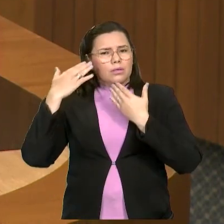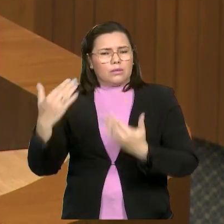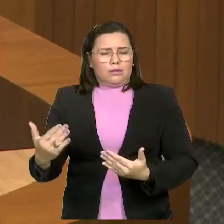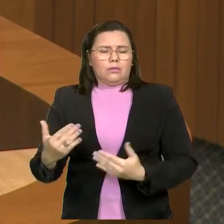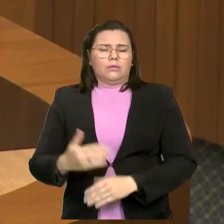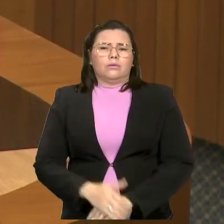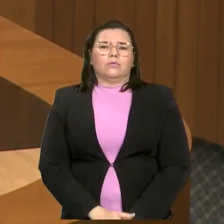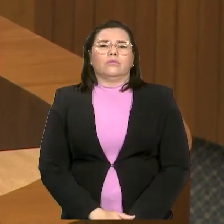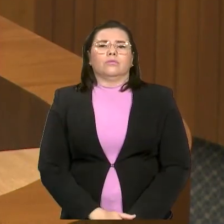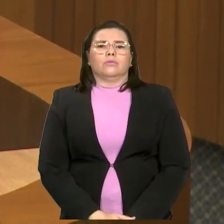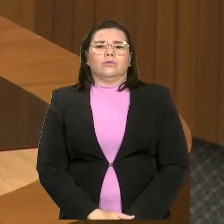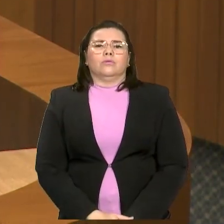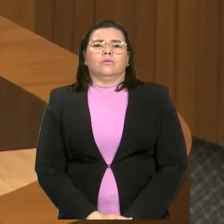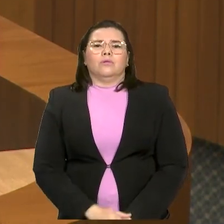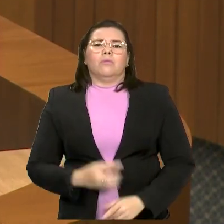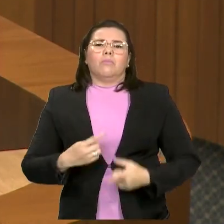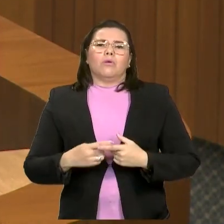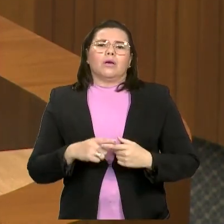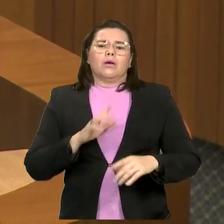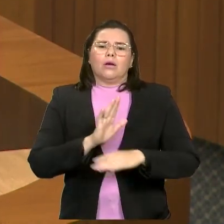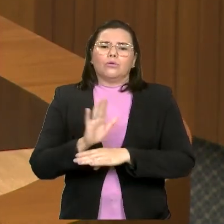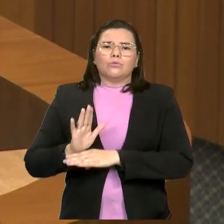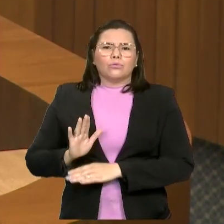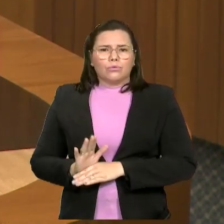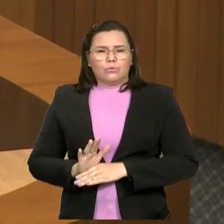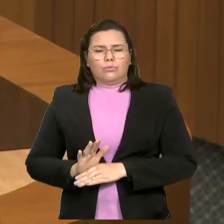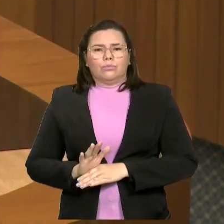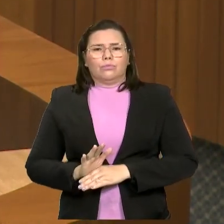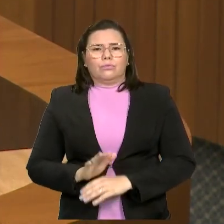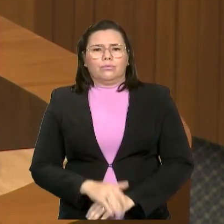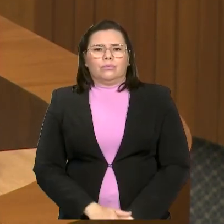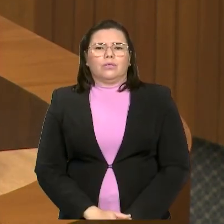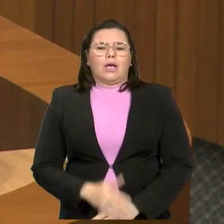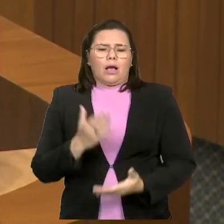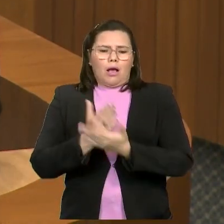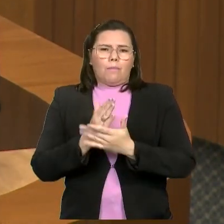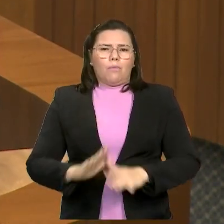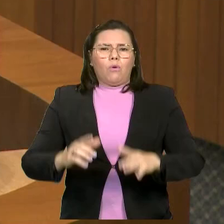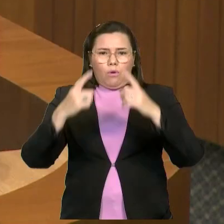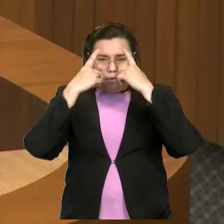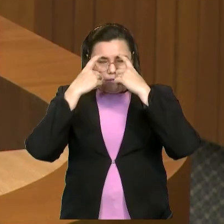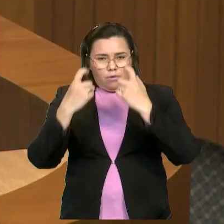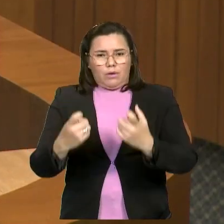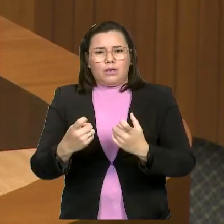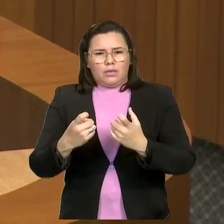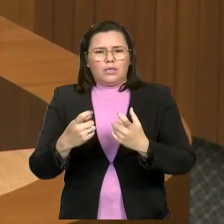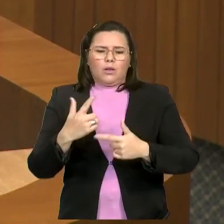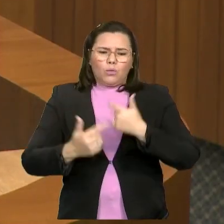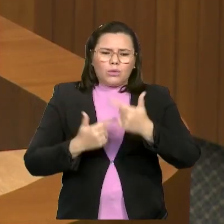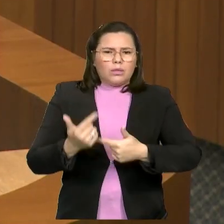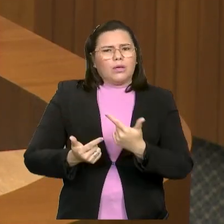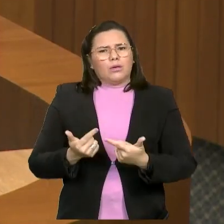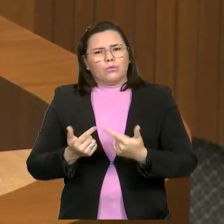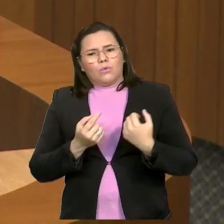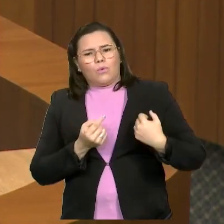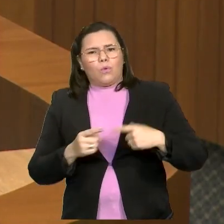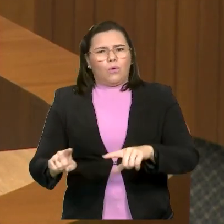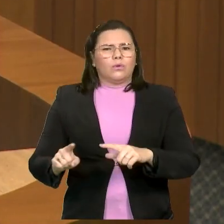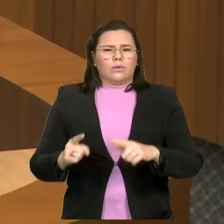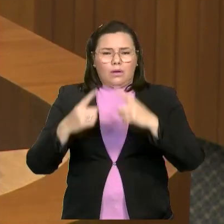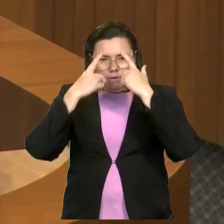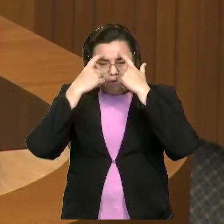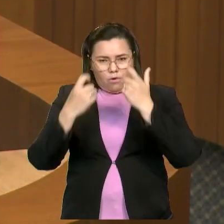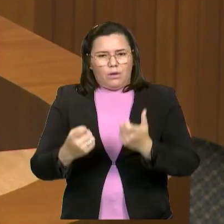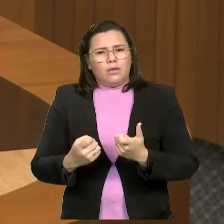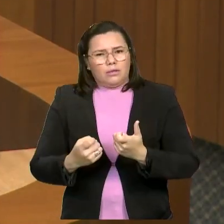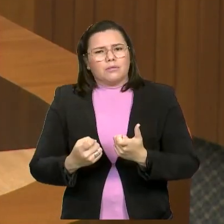eles por ter melhorado e ter combatido a violência com eficácia. E quero dizer que na solenidade de ontem,